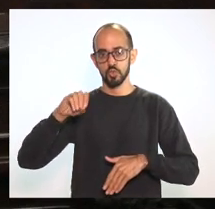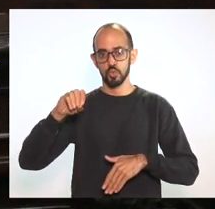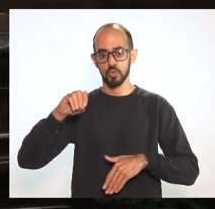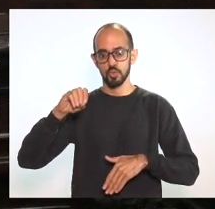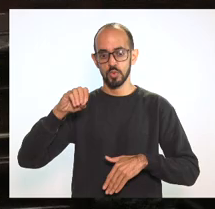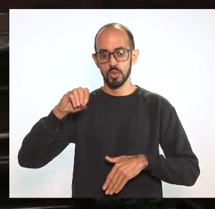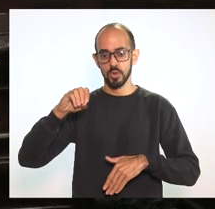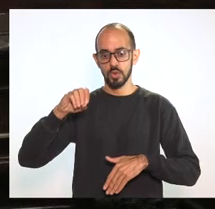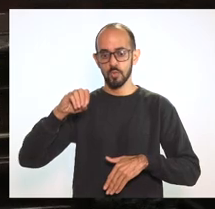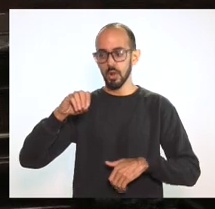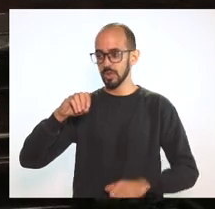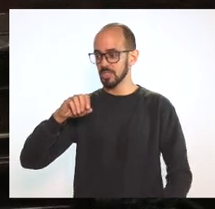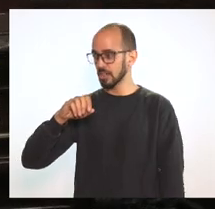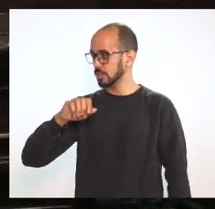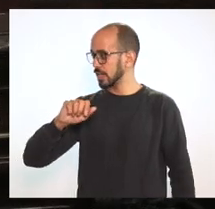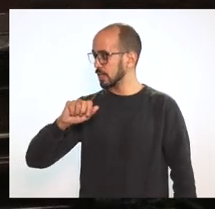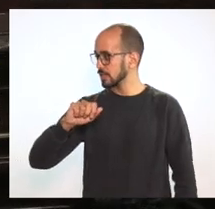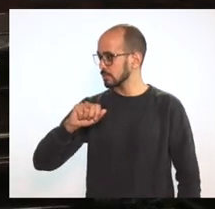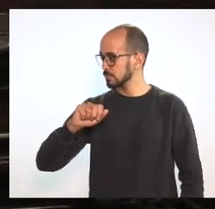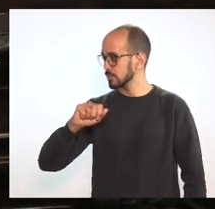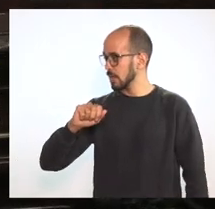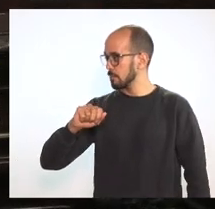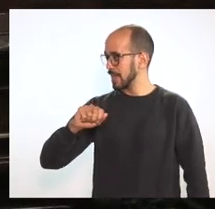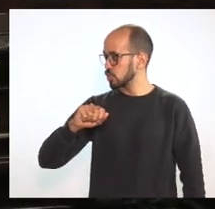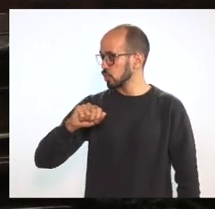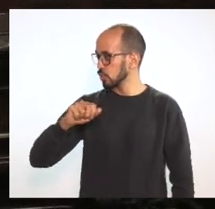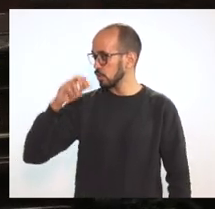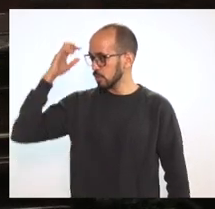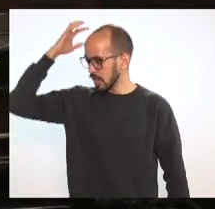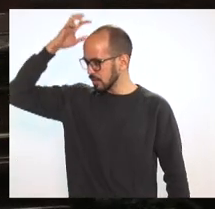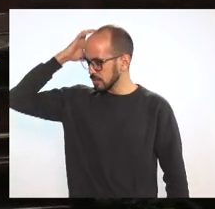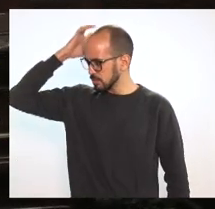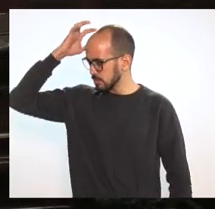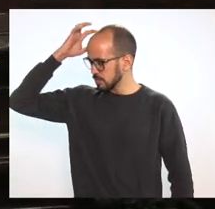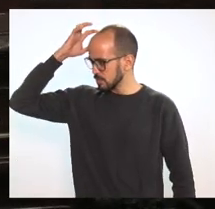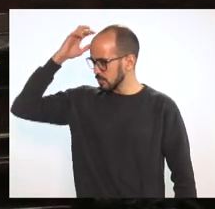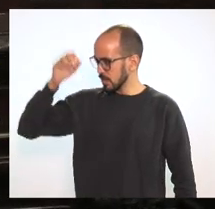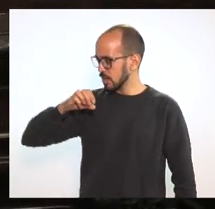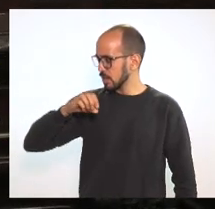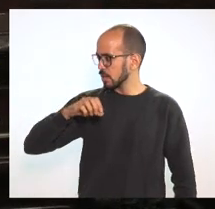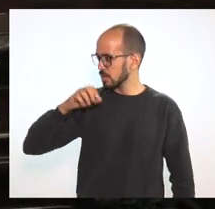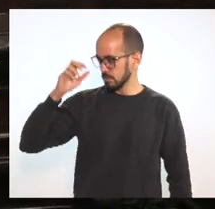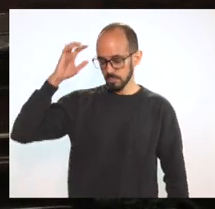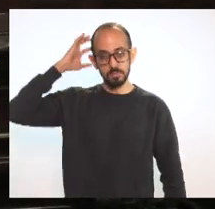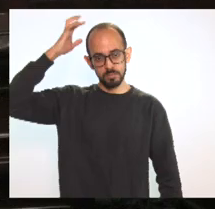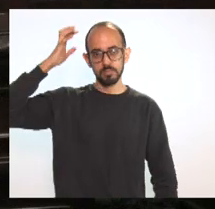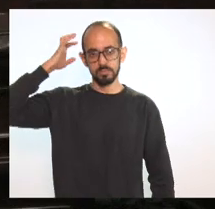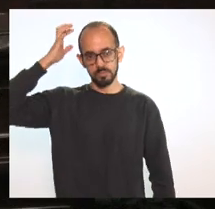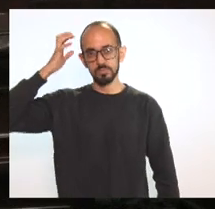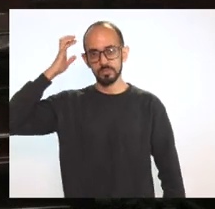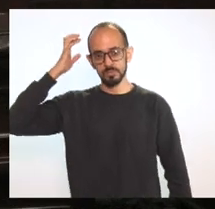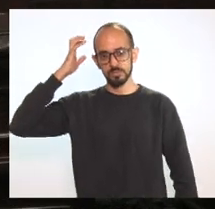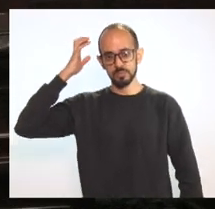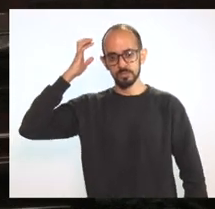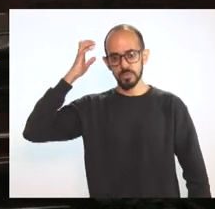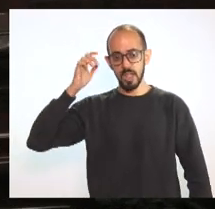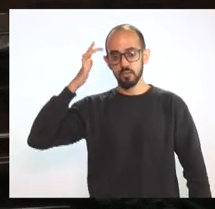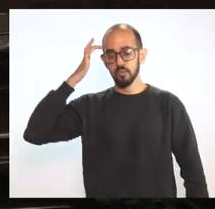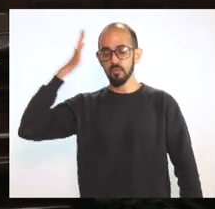quer dizer que o choro daquele que está passando fome é livre, dona Maju. É muito